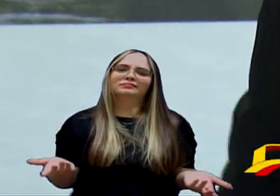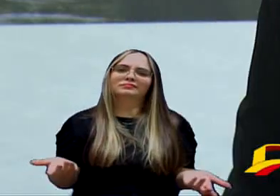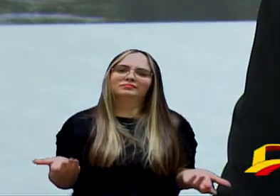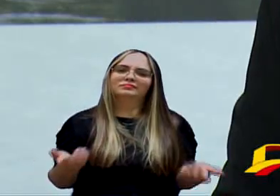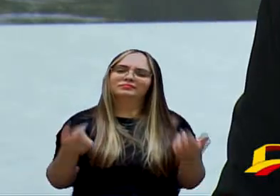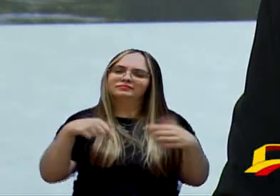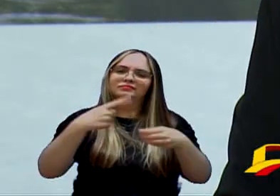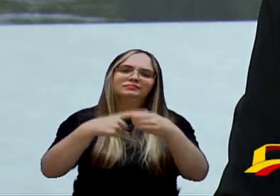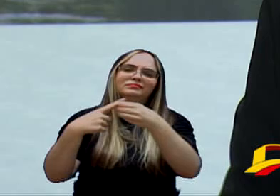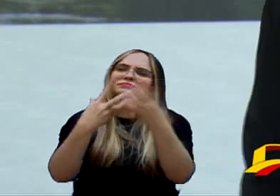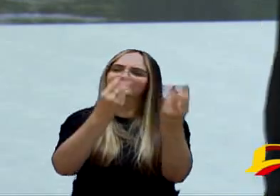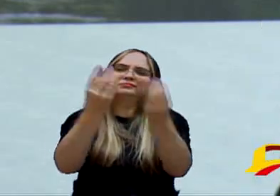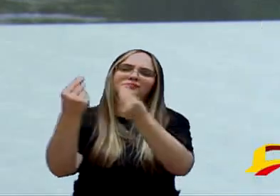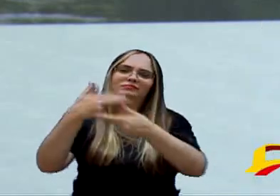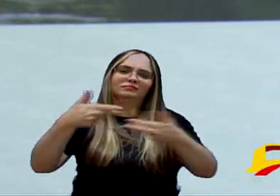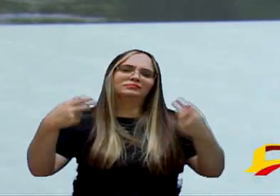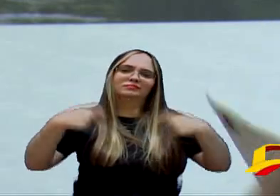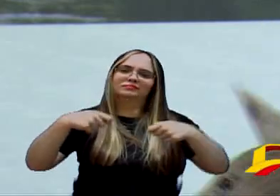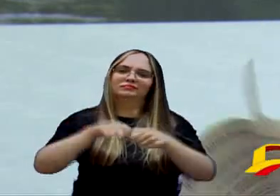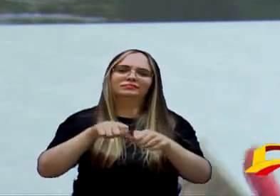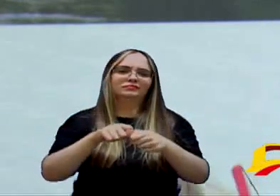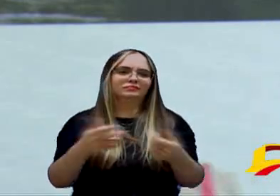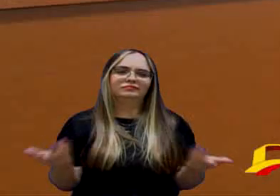tanta coisa na cidade para fazer